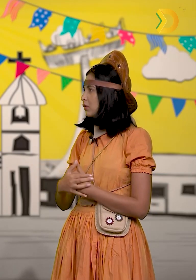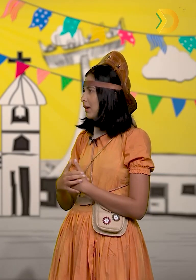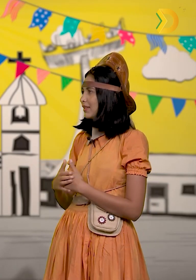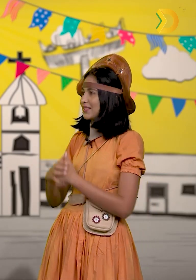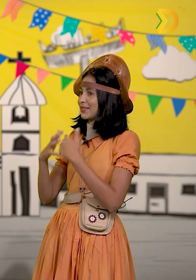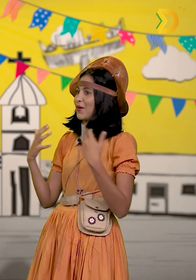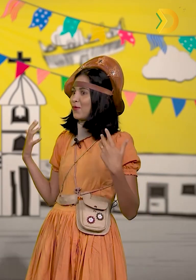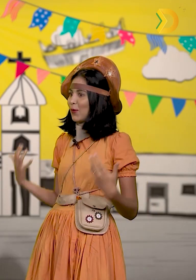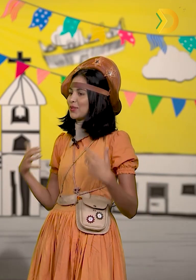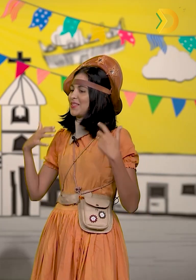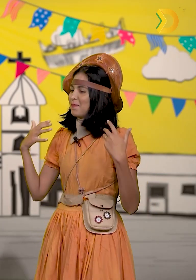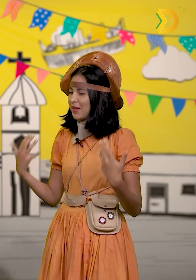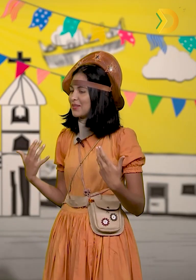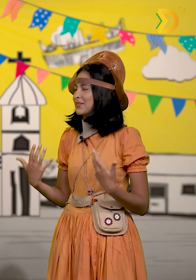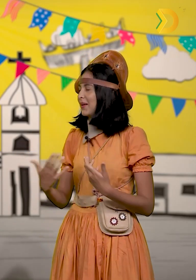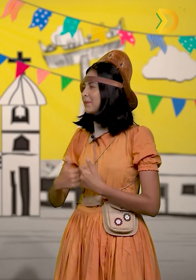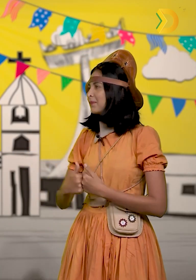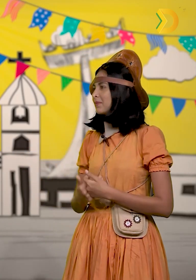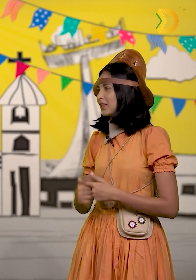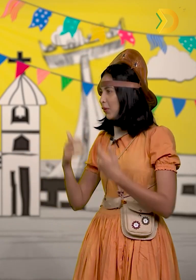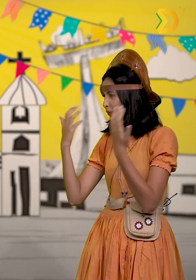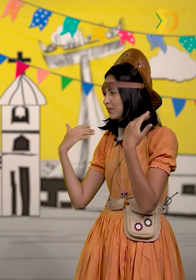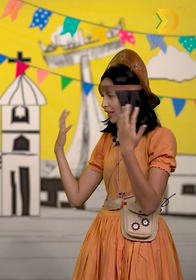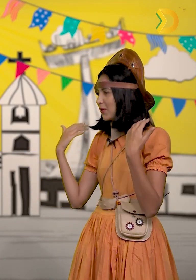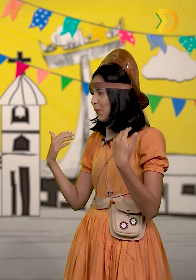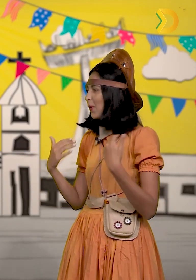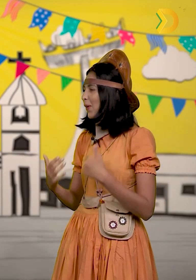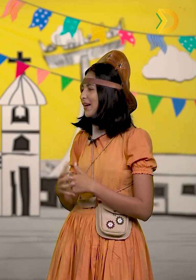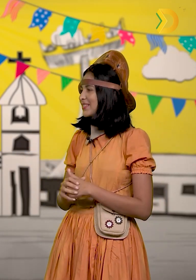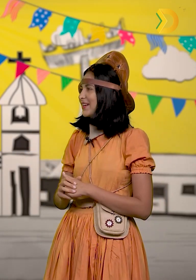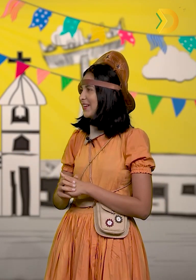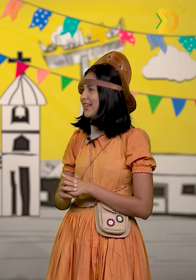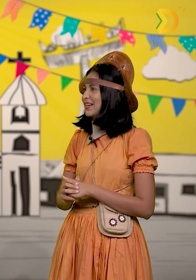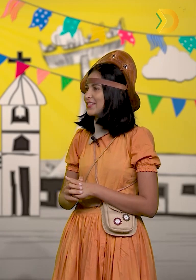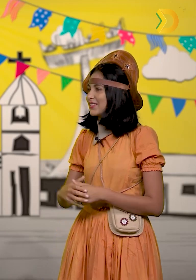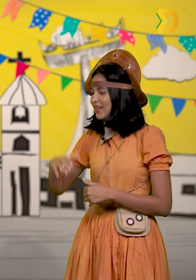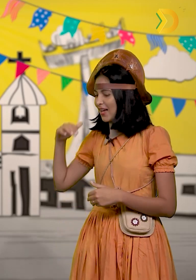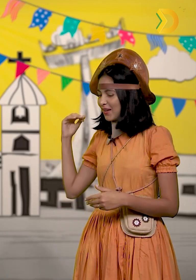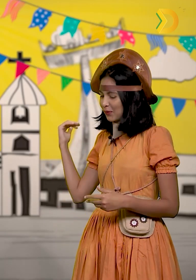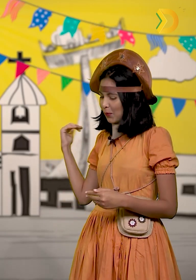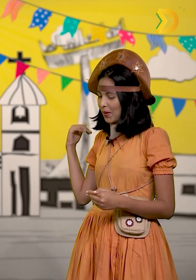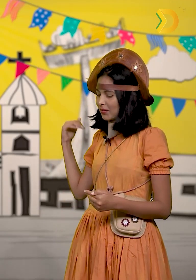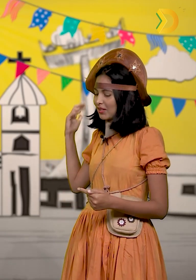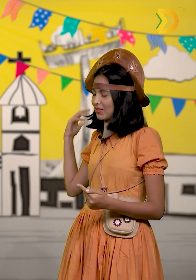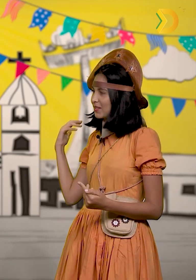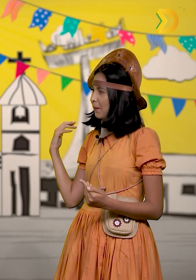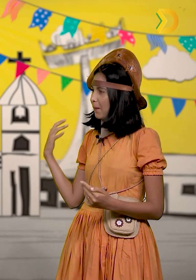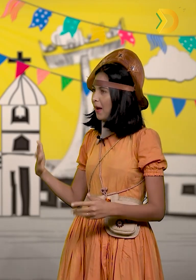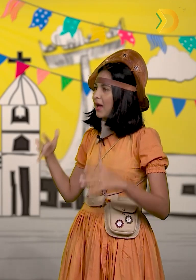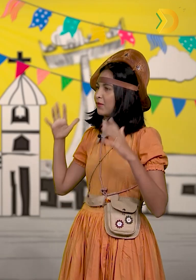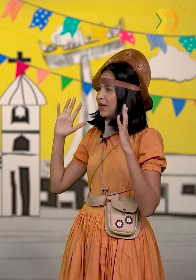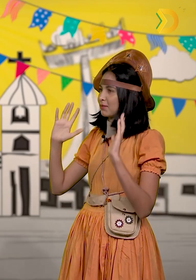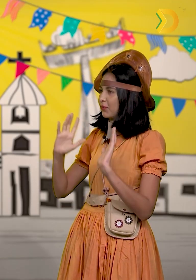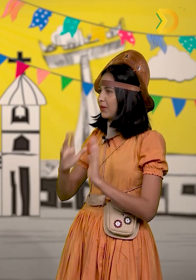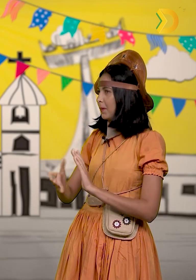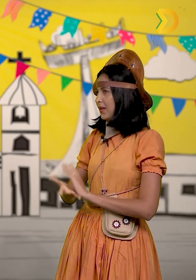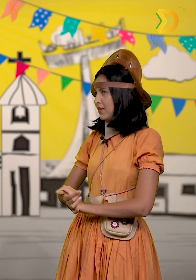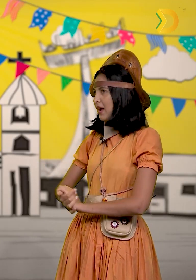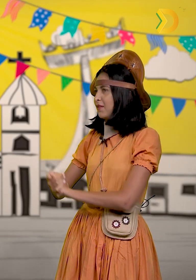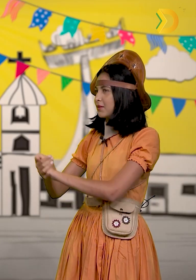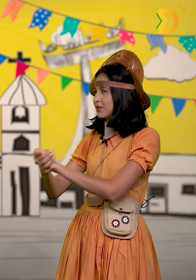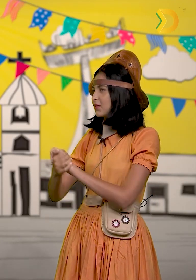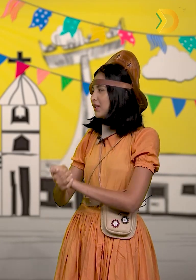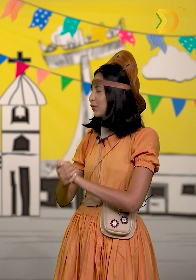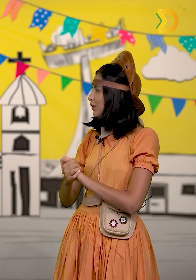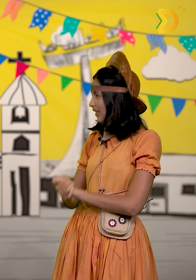eu não sinto mais esse nervoso, esse peso, né? Que eu tenho um pouco antes, na verdade. Antes, no momento que a gente se prepara, faz uma fila pra